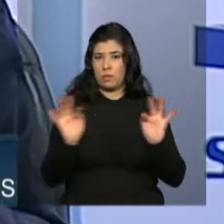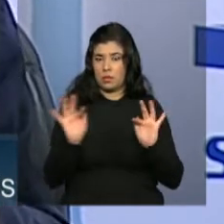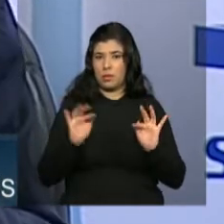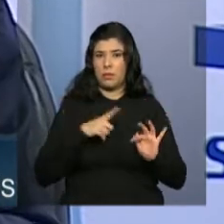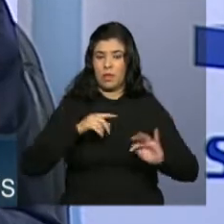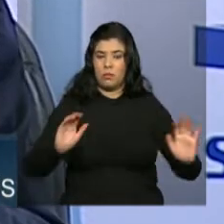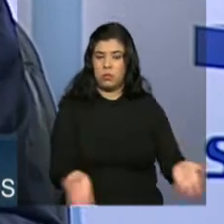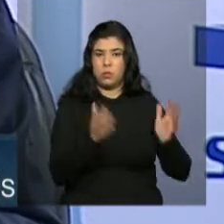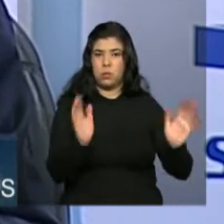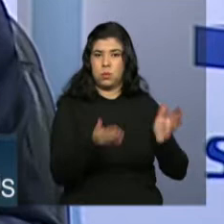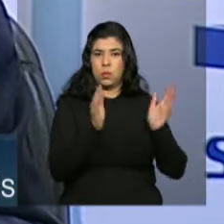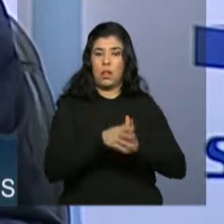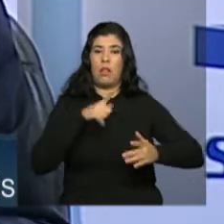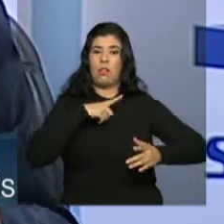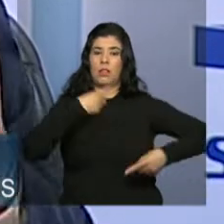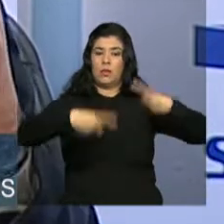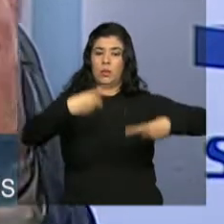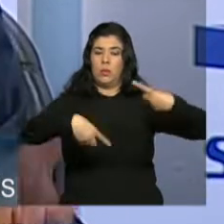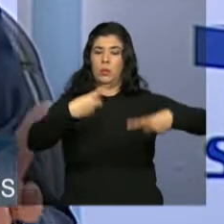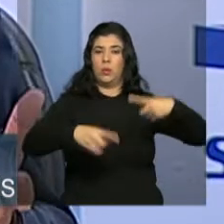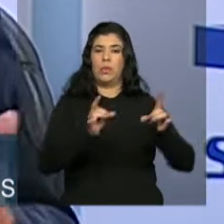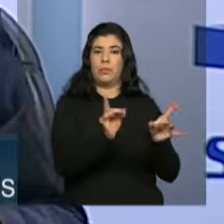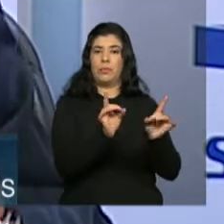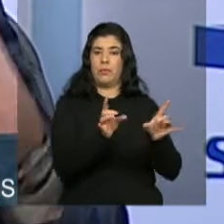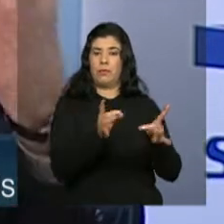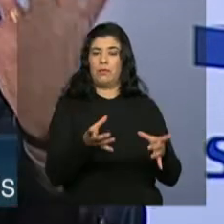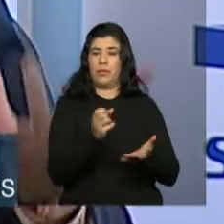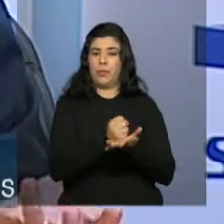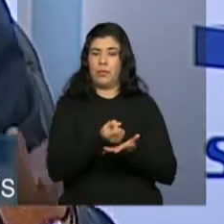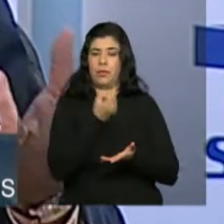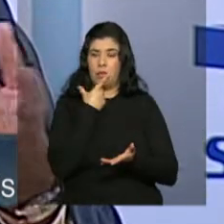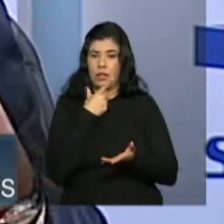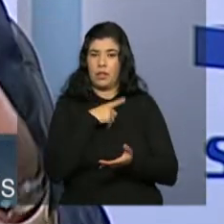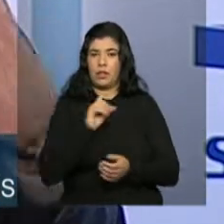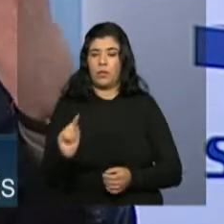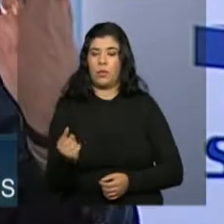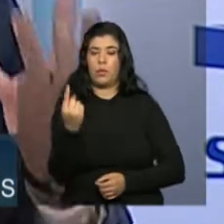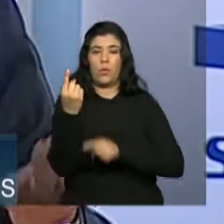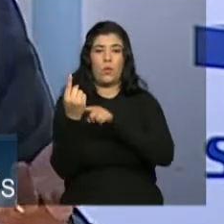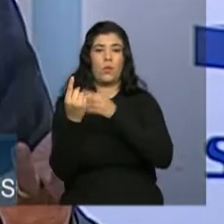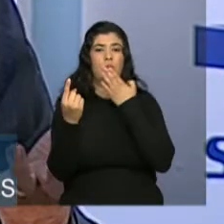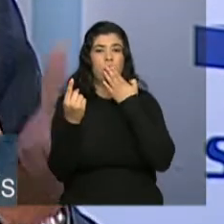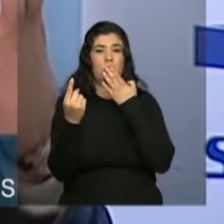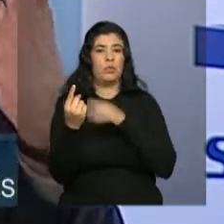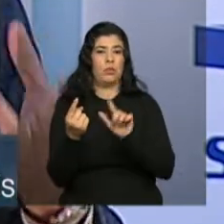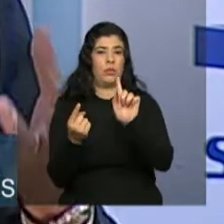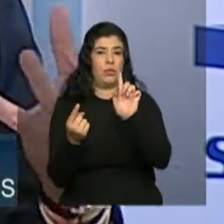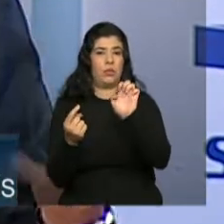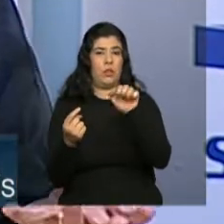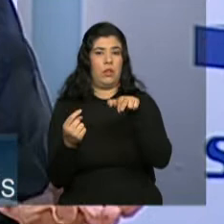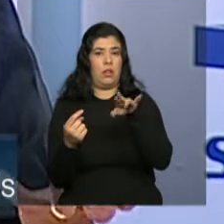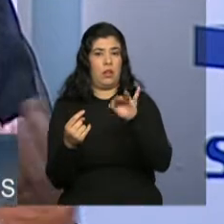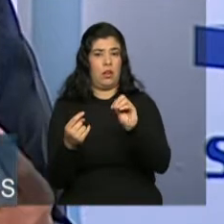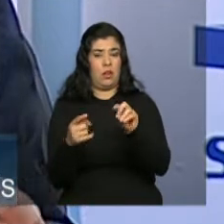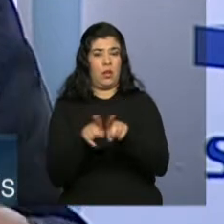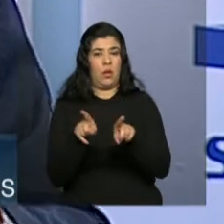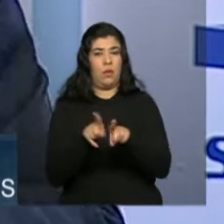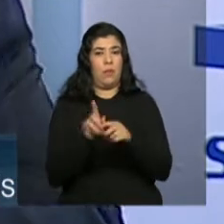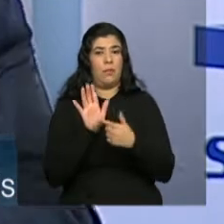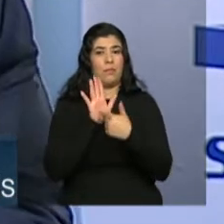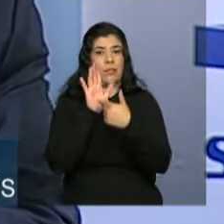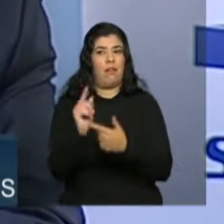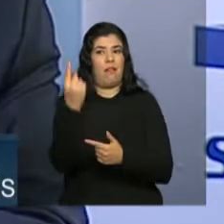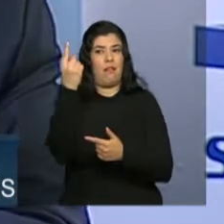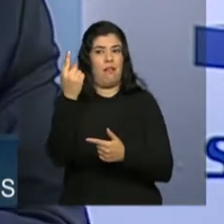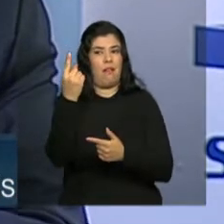então fazia todo sentido utilizar a existência de um genérico ou não como indicador de concorrência ou